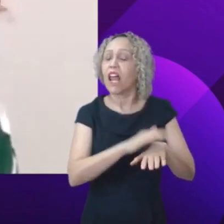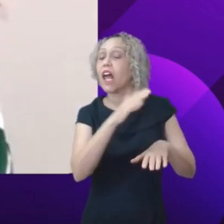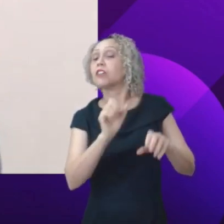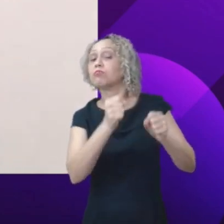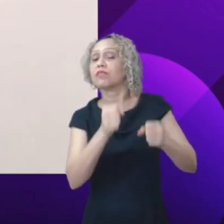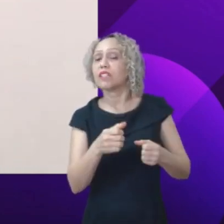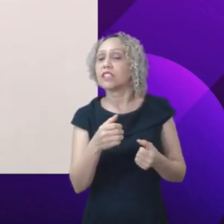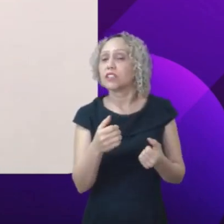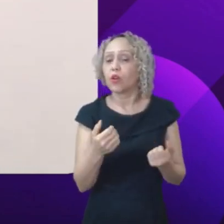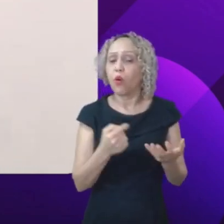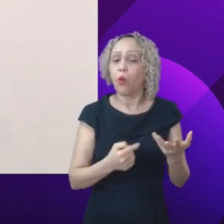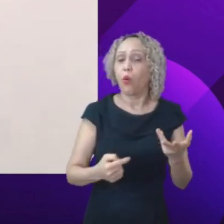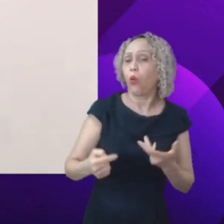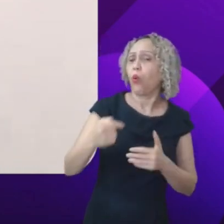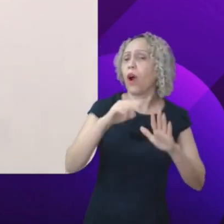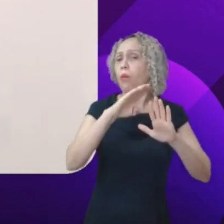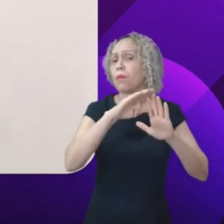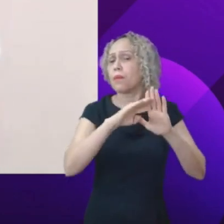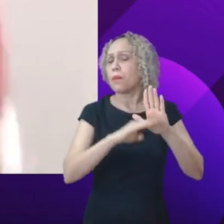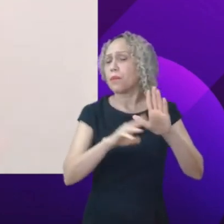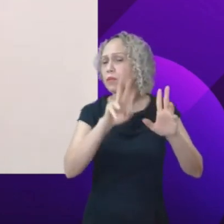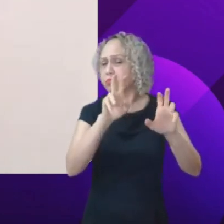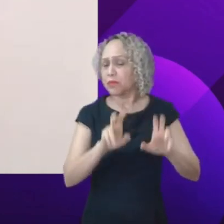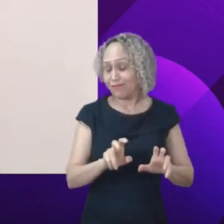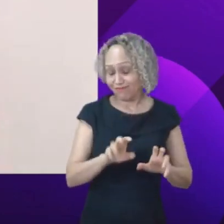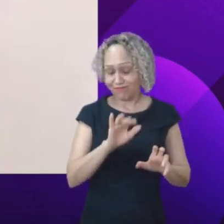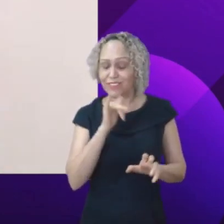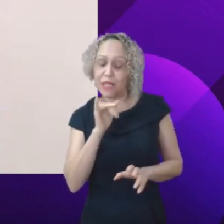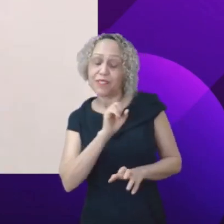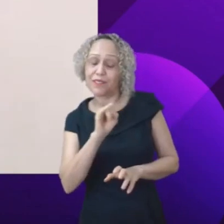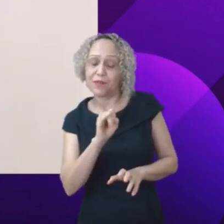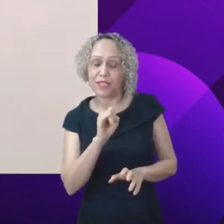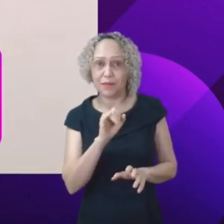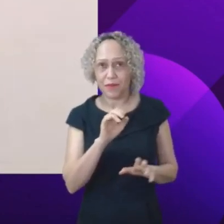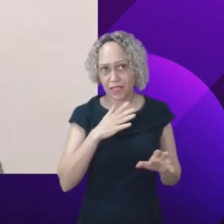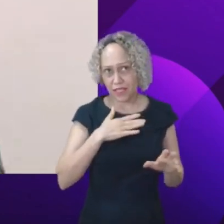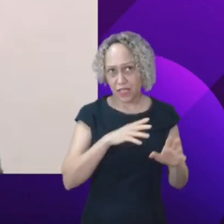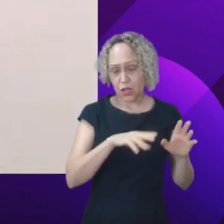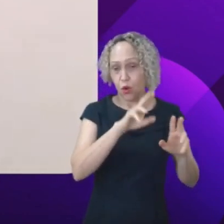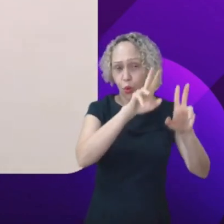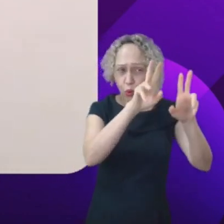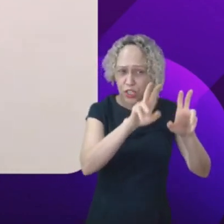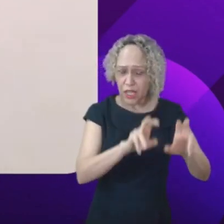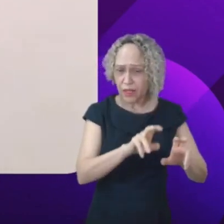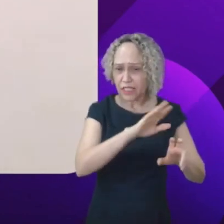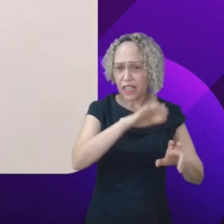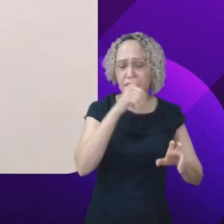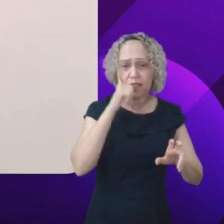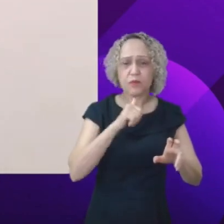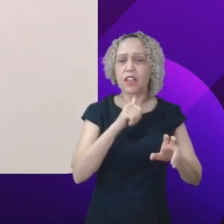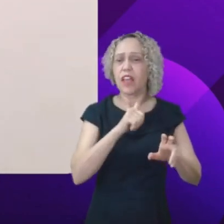condiz com a luta das mulheres que estão dentro ali da minha quebrada, né, do meu território. A comunicação popular é uma